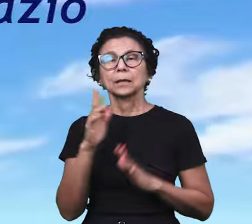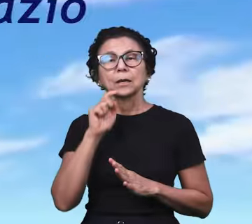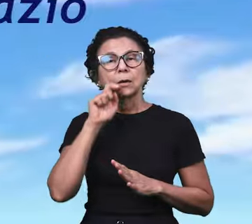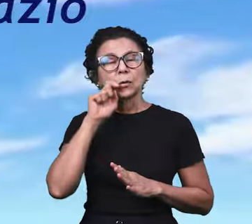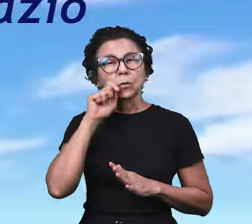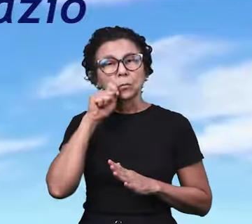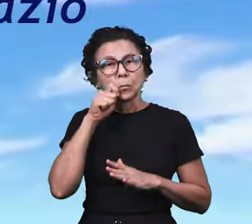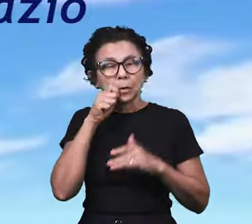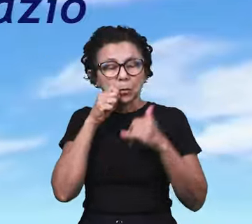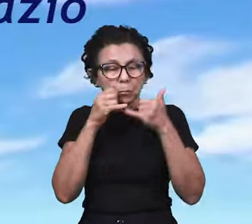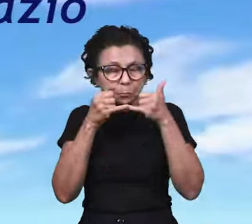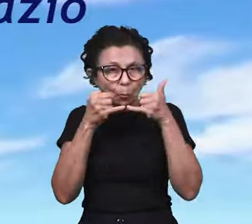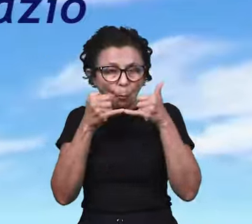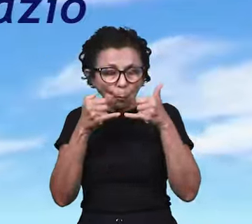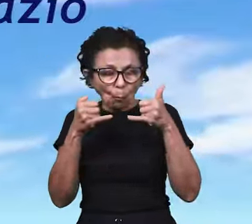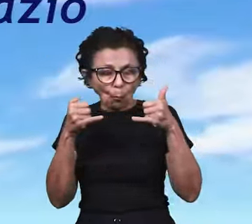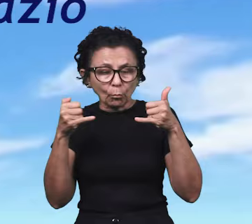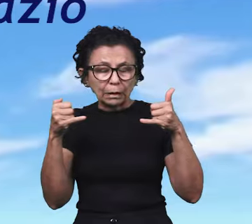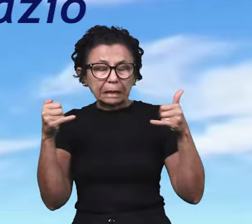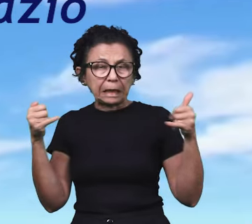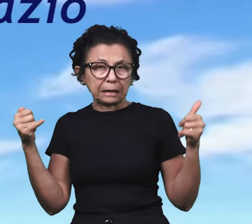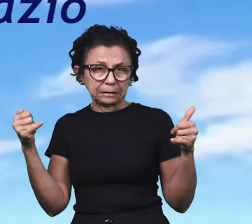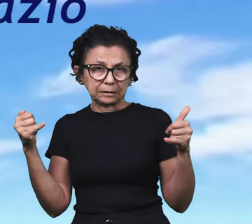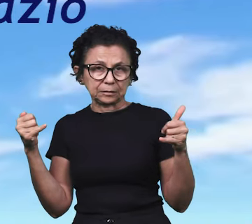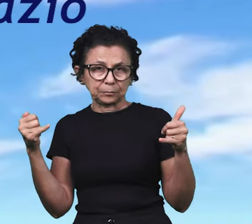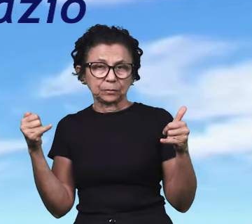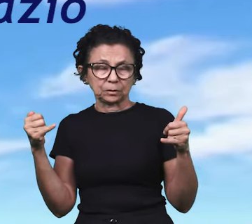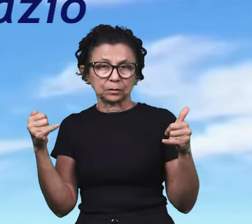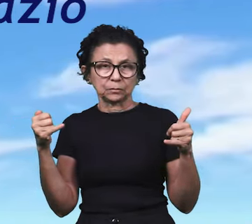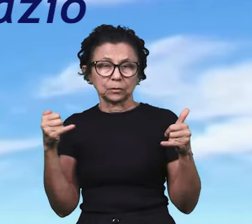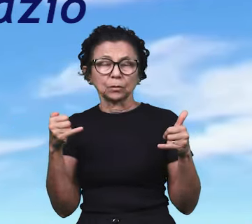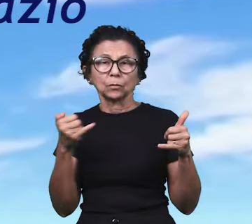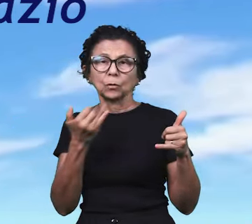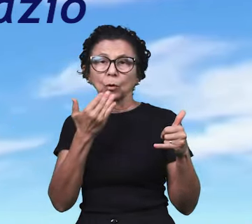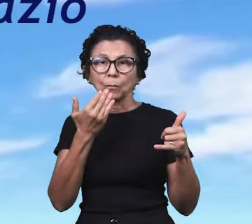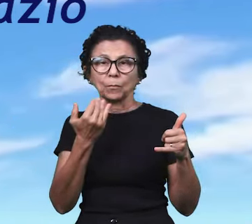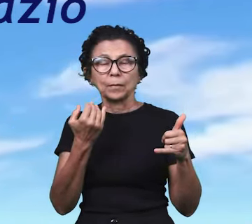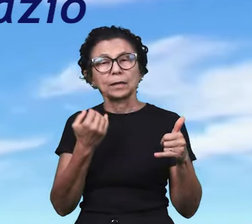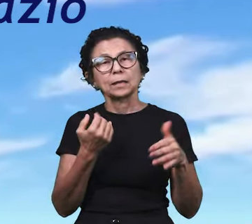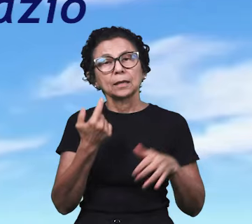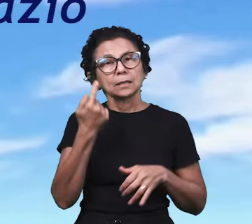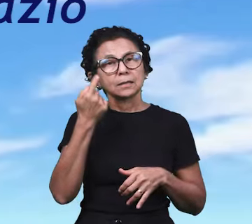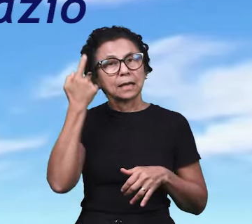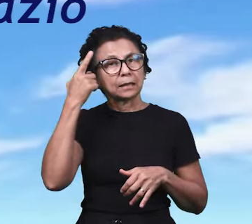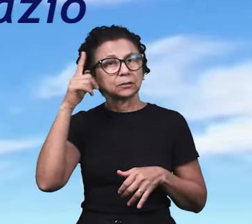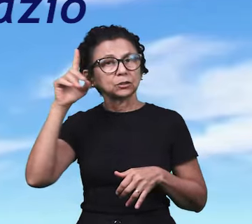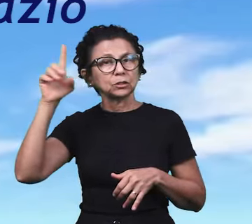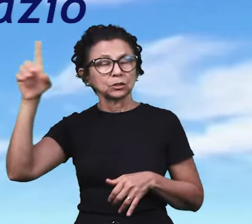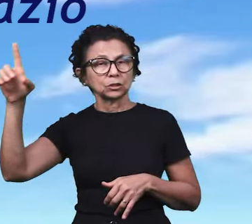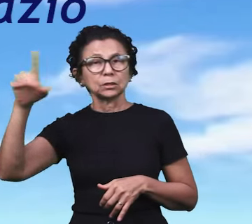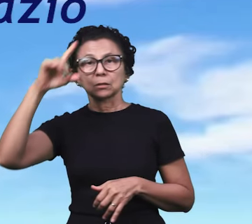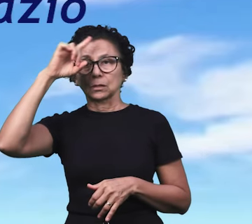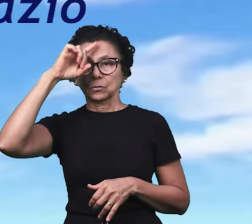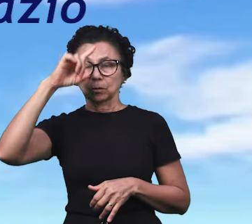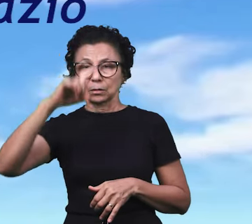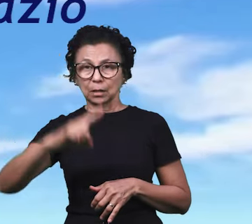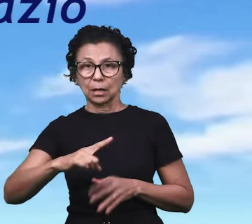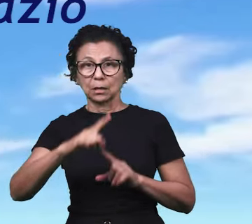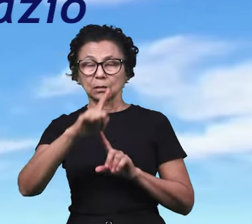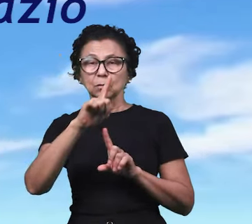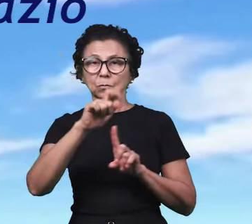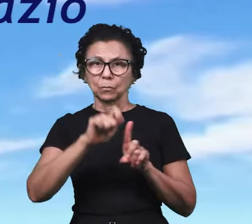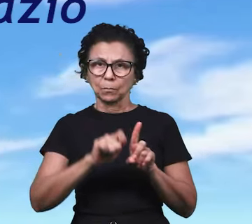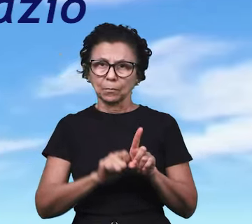guardarás. 7 dias comereis pães asmos, como te tenho ordenado ao tempo apontado no mês de